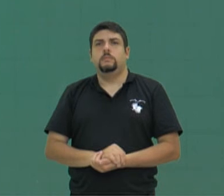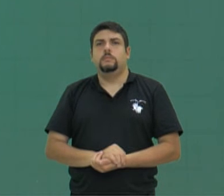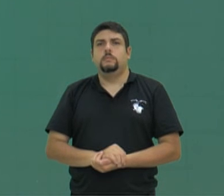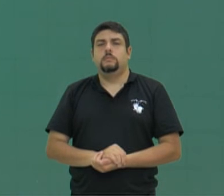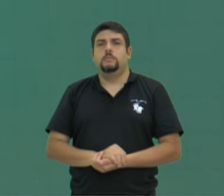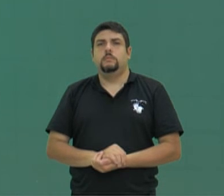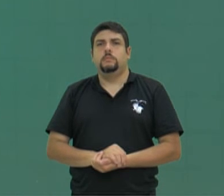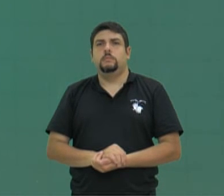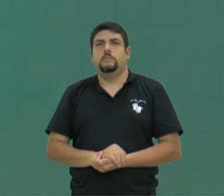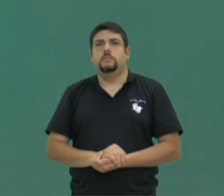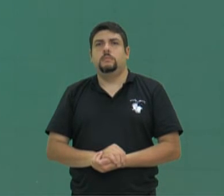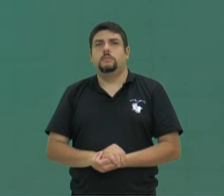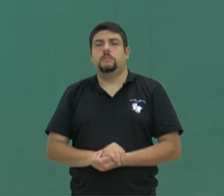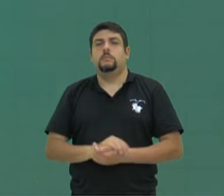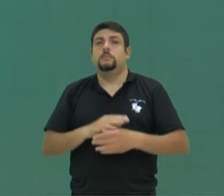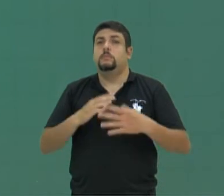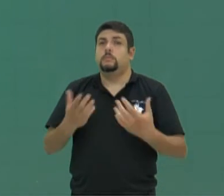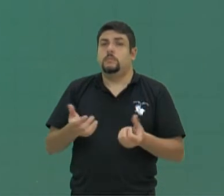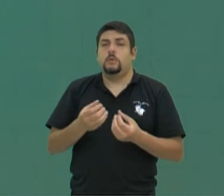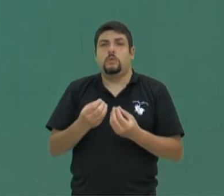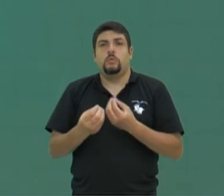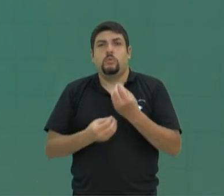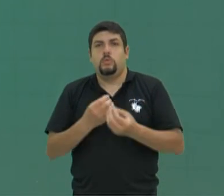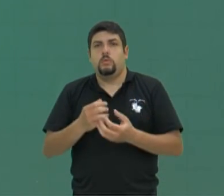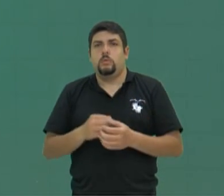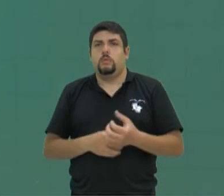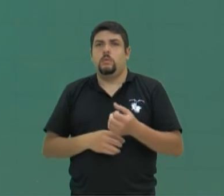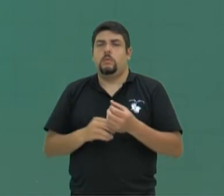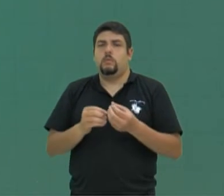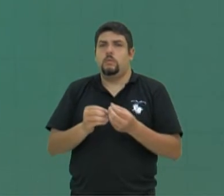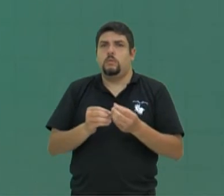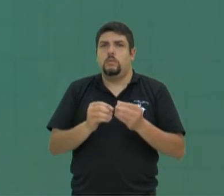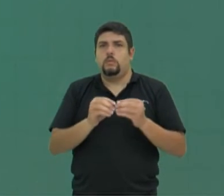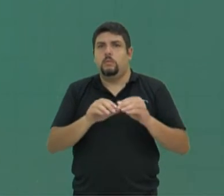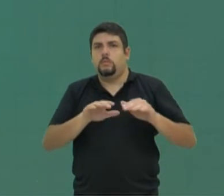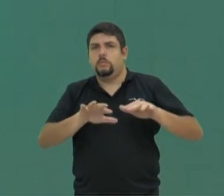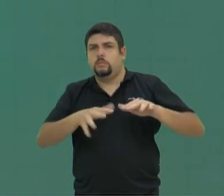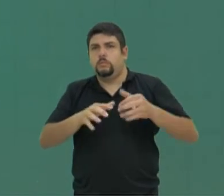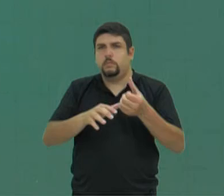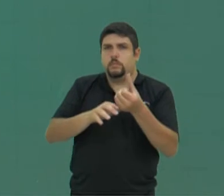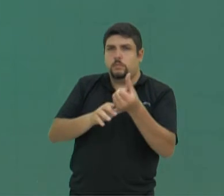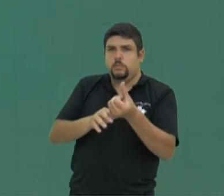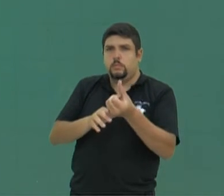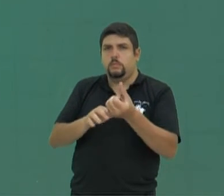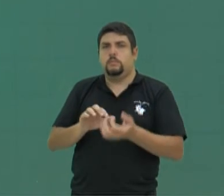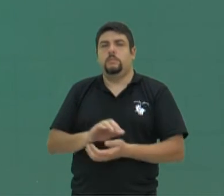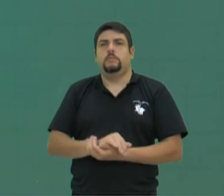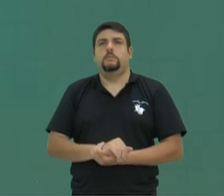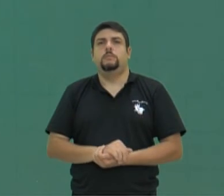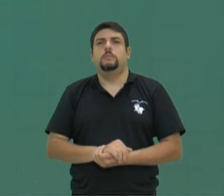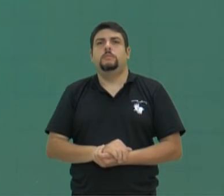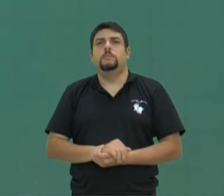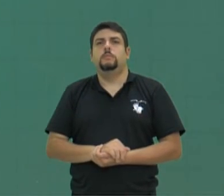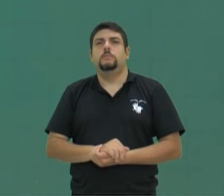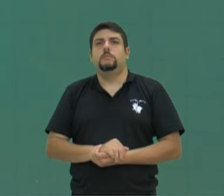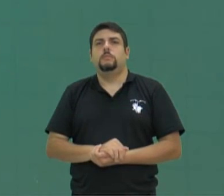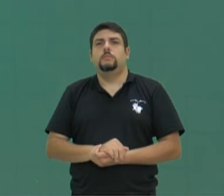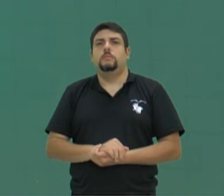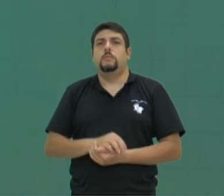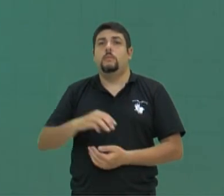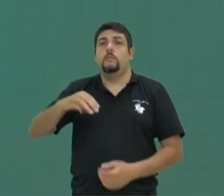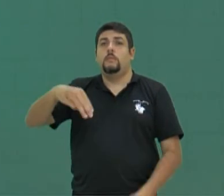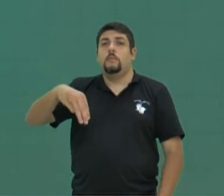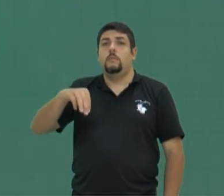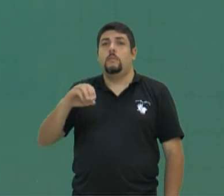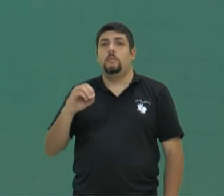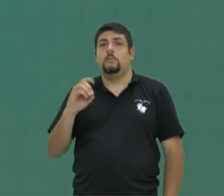Então, a média aritmética é, arredondando, por falta, 6. Beleza? E a moda, quem que é?